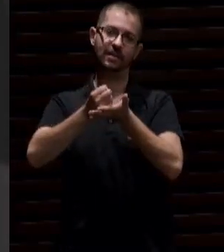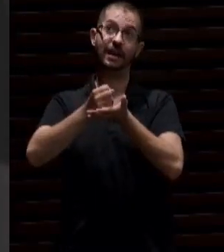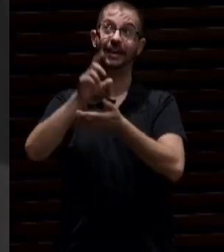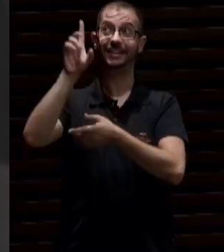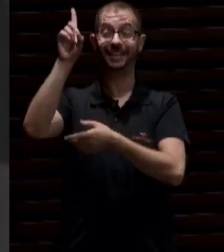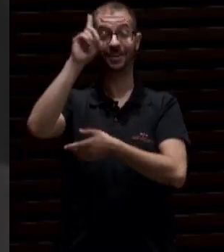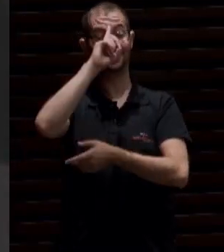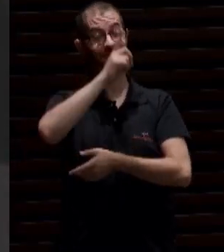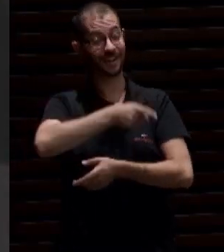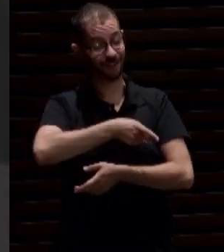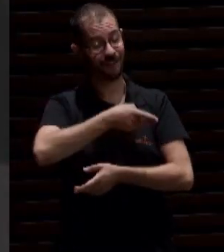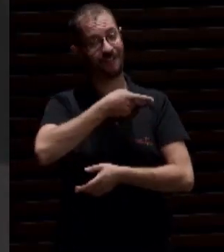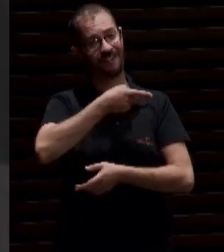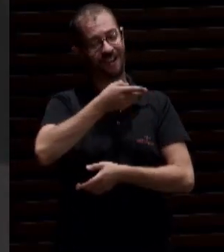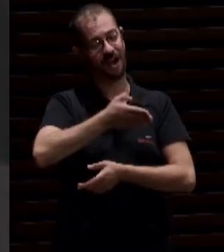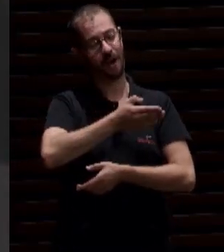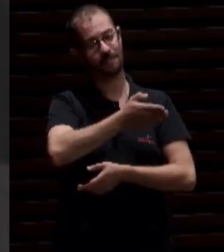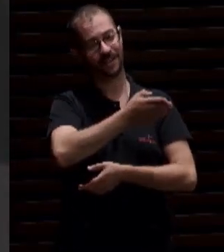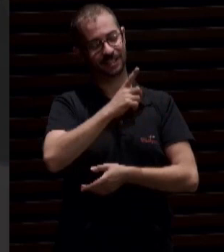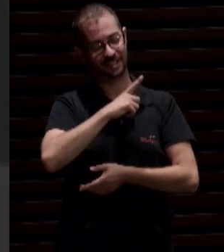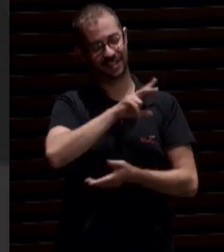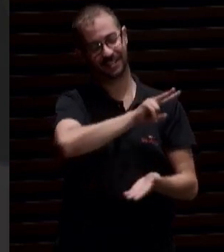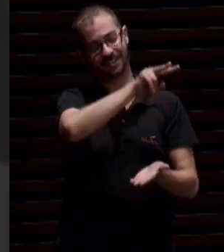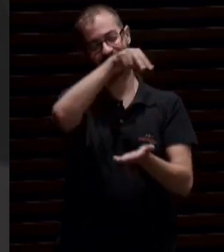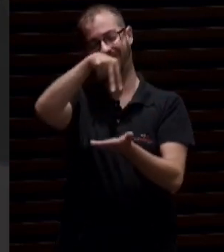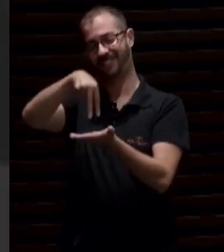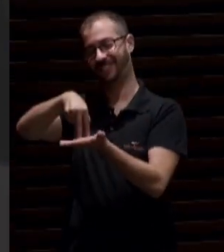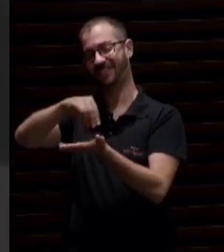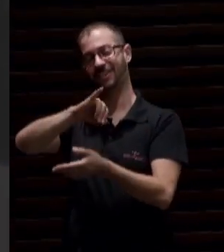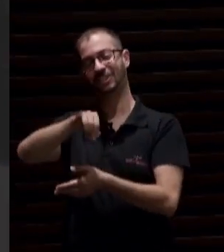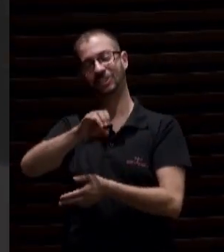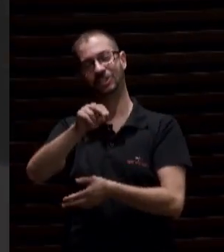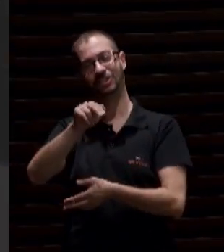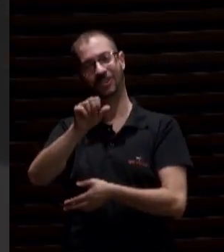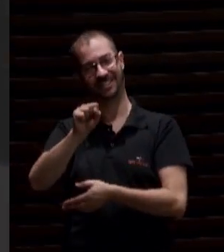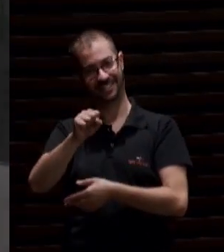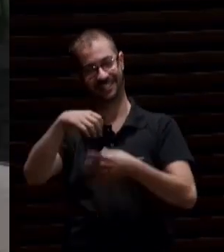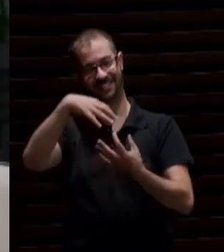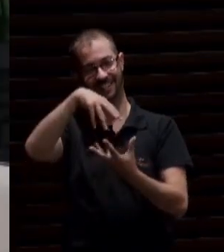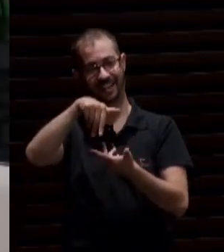peixe, e este vomitou Jonas na terra. Em